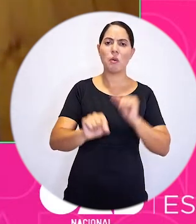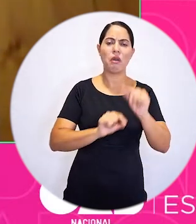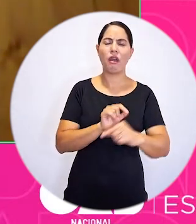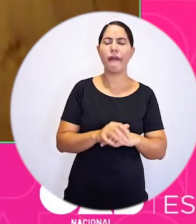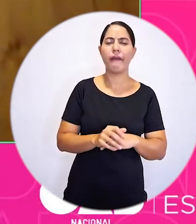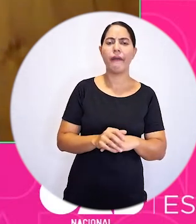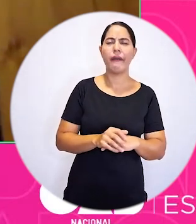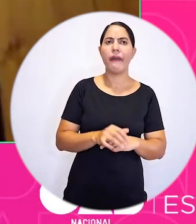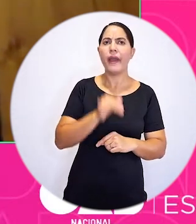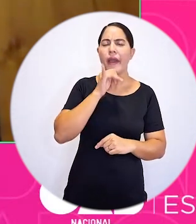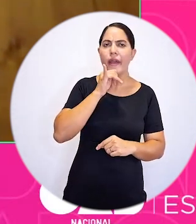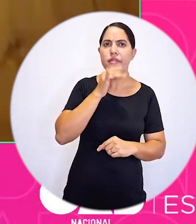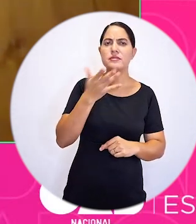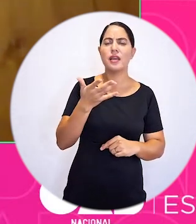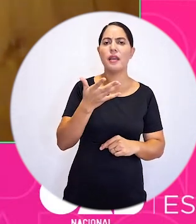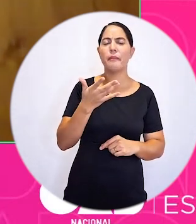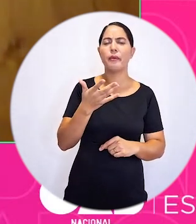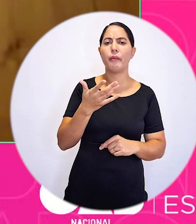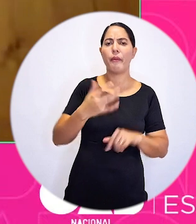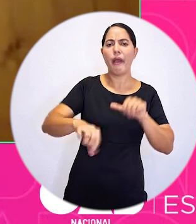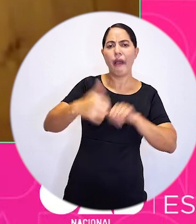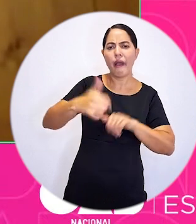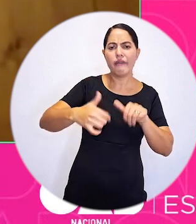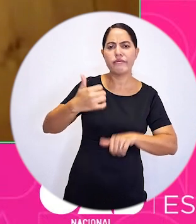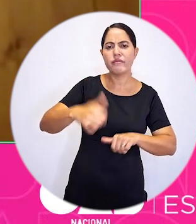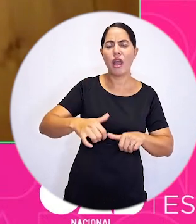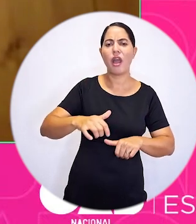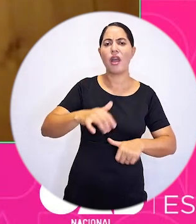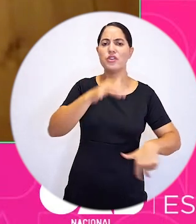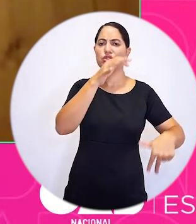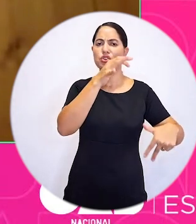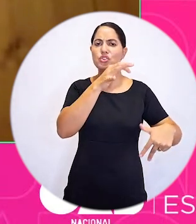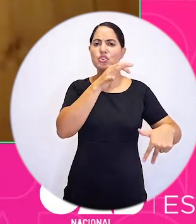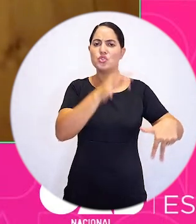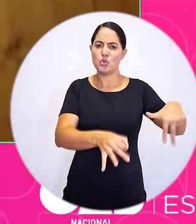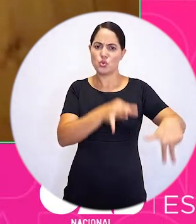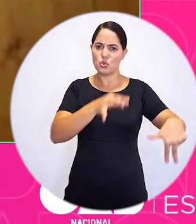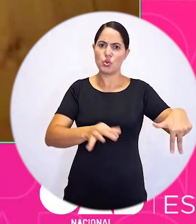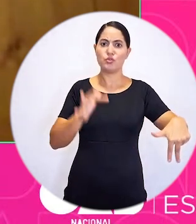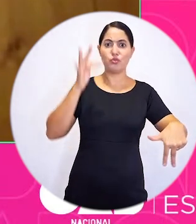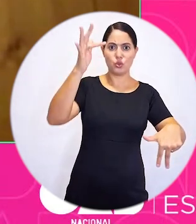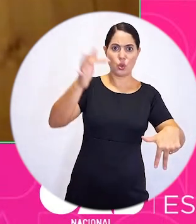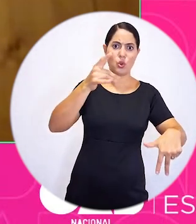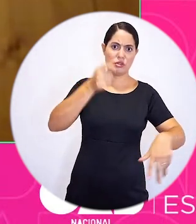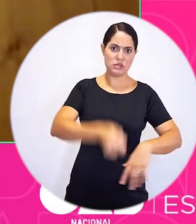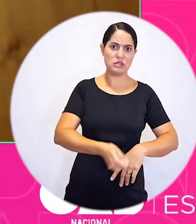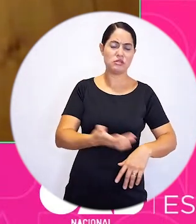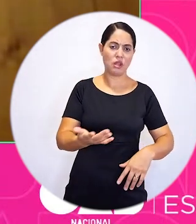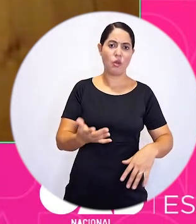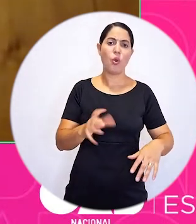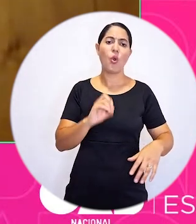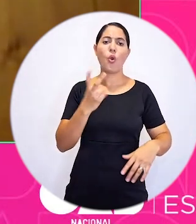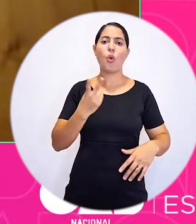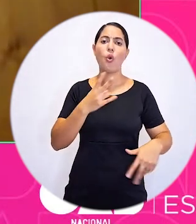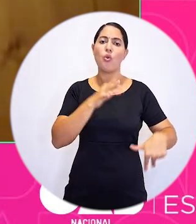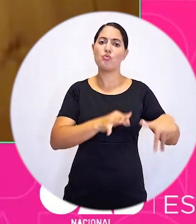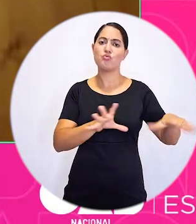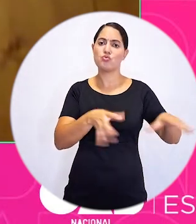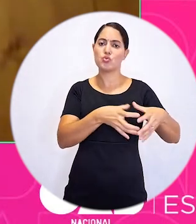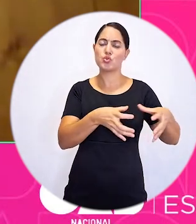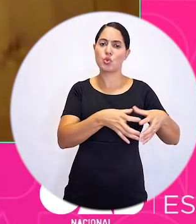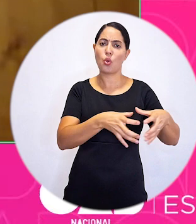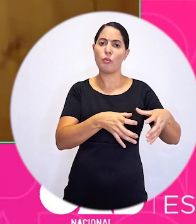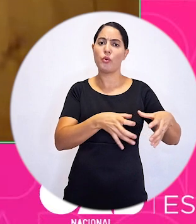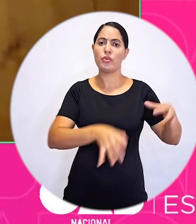prever resultados, por exemplo, de juízes, né, enfim, de